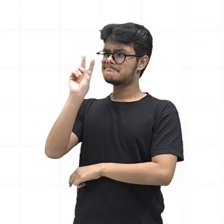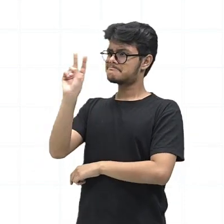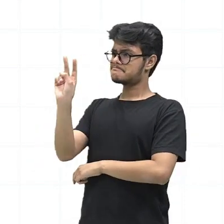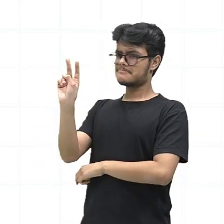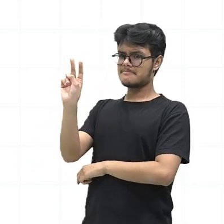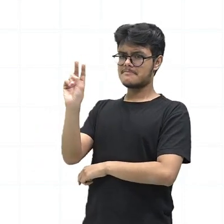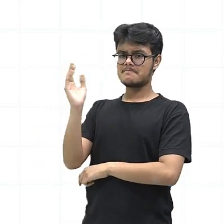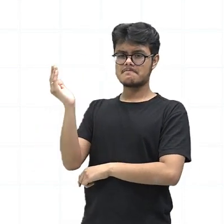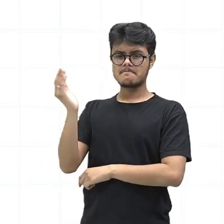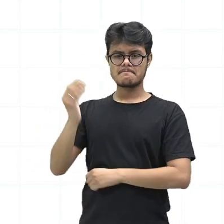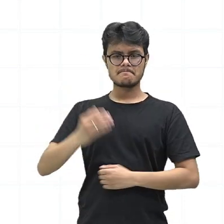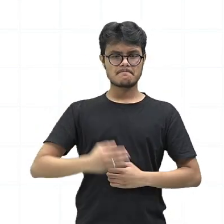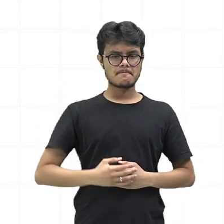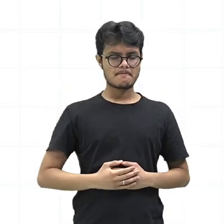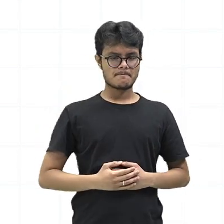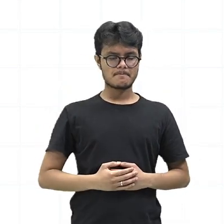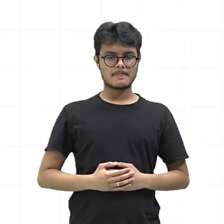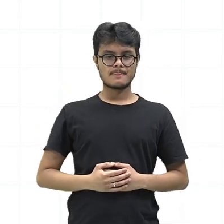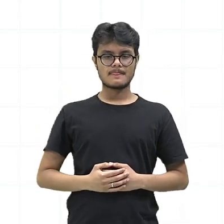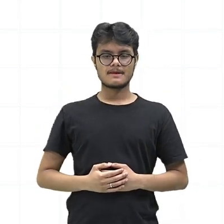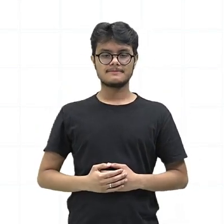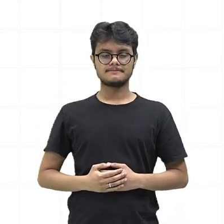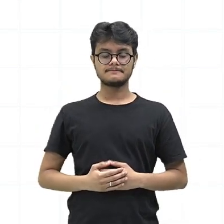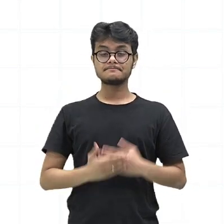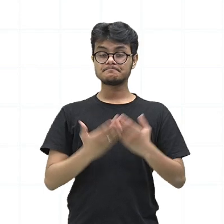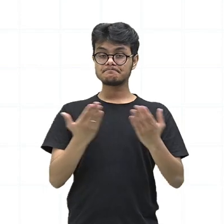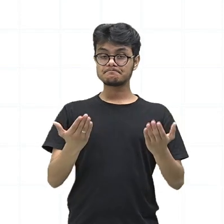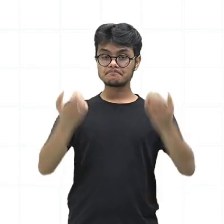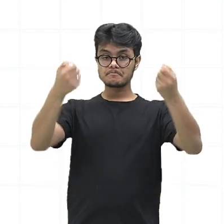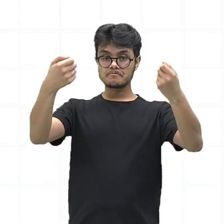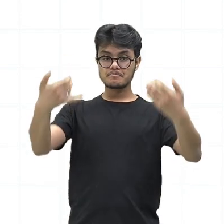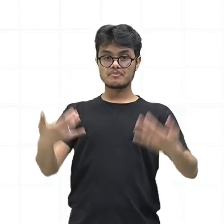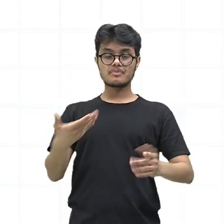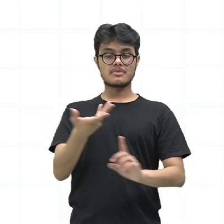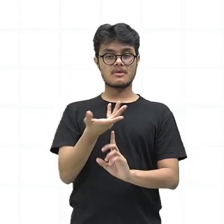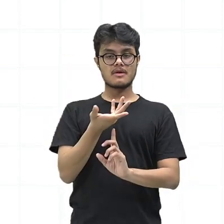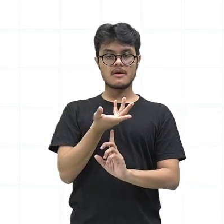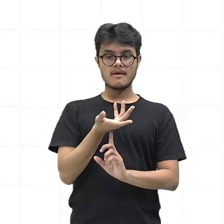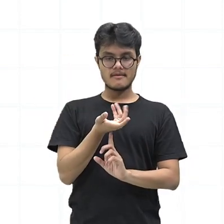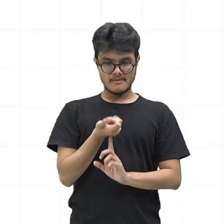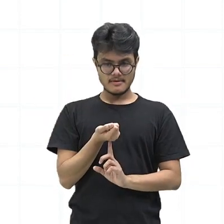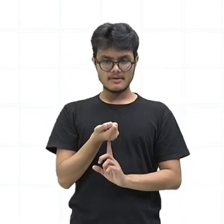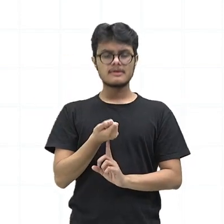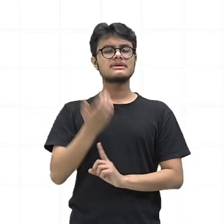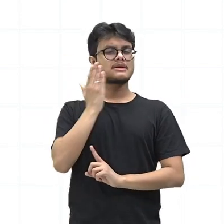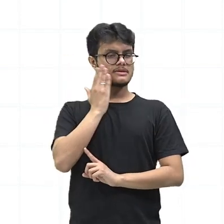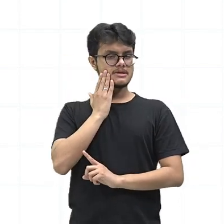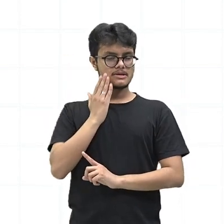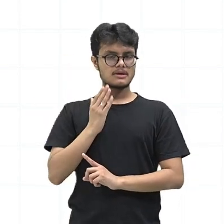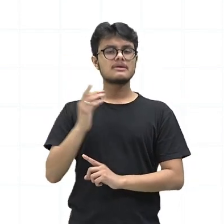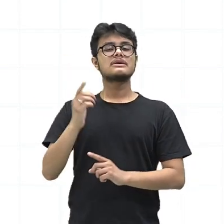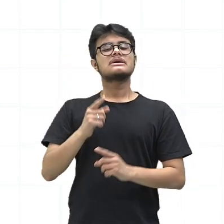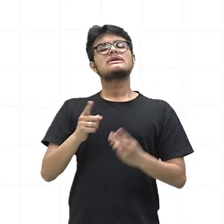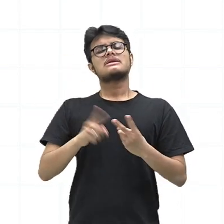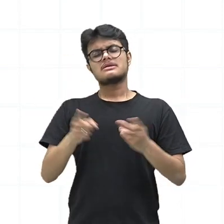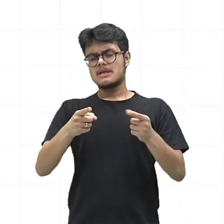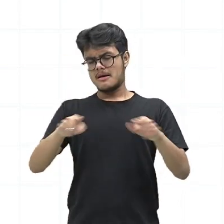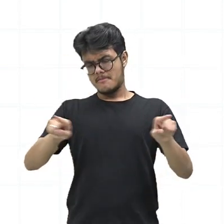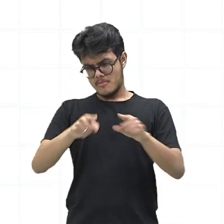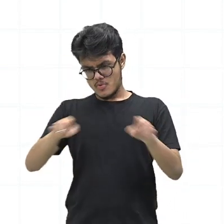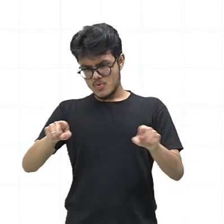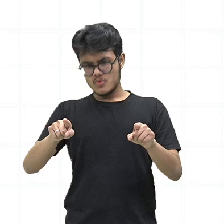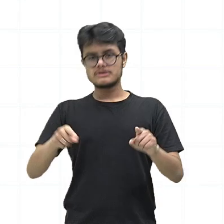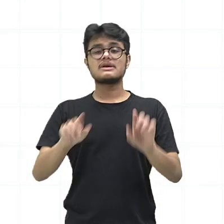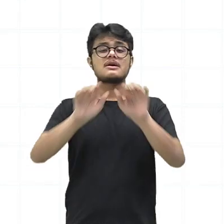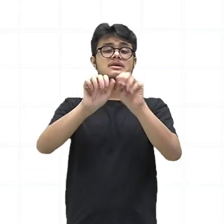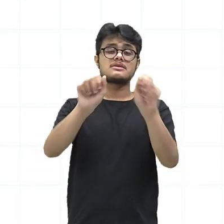obra. E quando a gente fala de arte, a gente fala da instalação, a gente fala da música, a gente fala da escultura